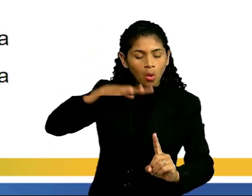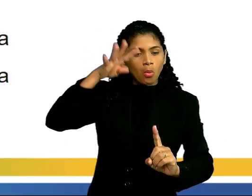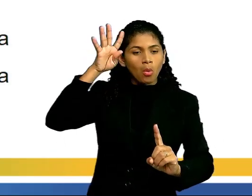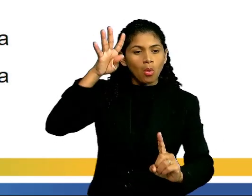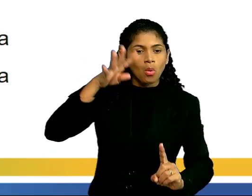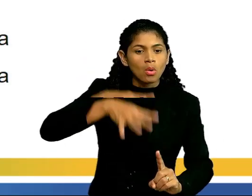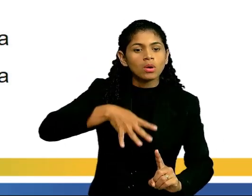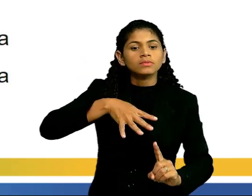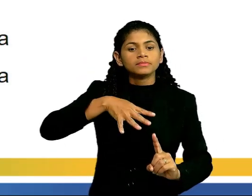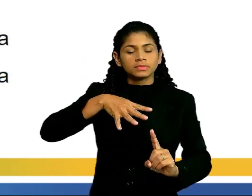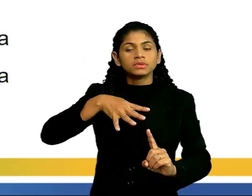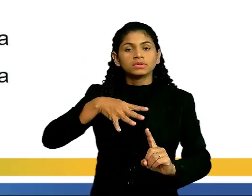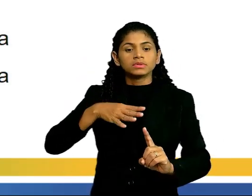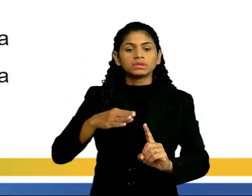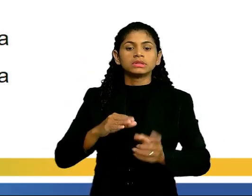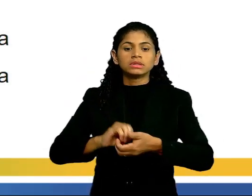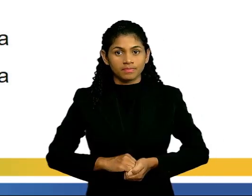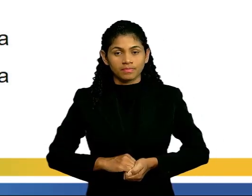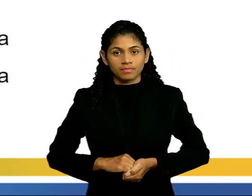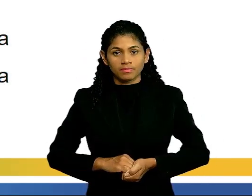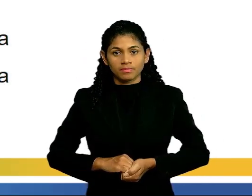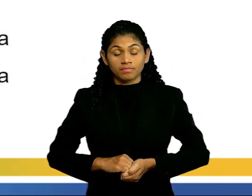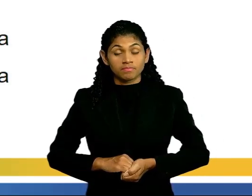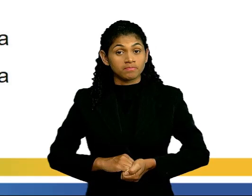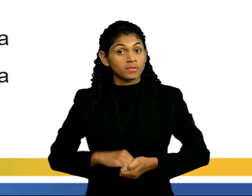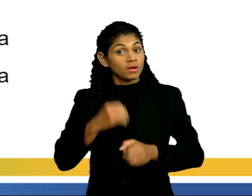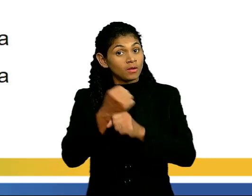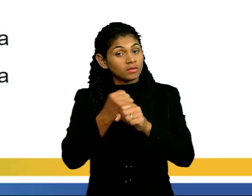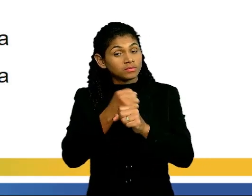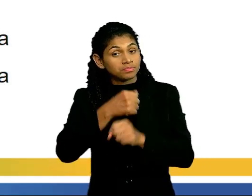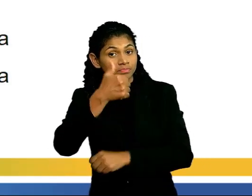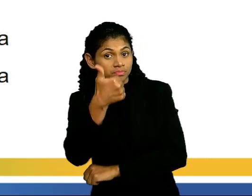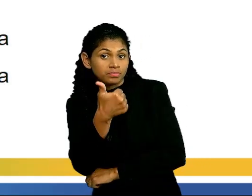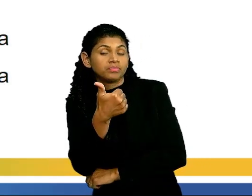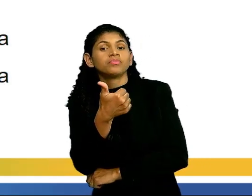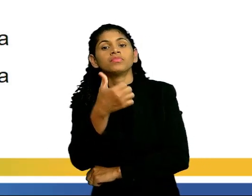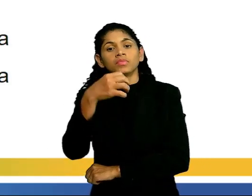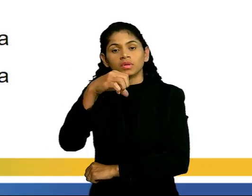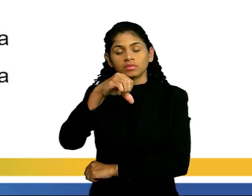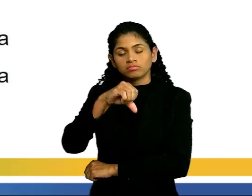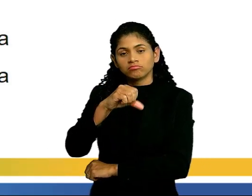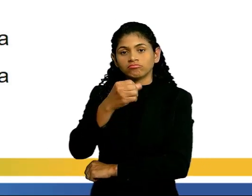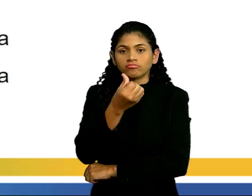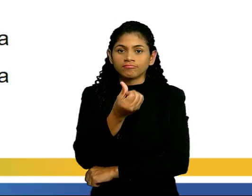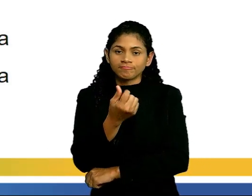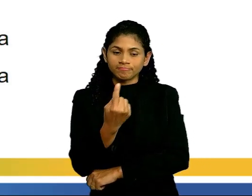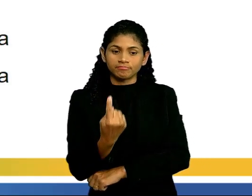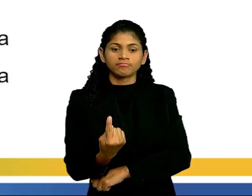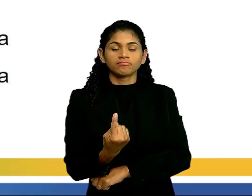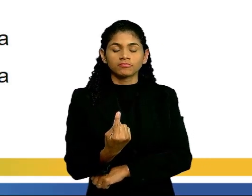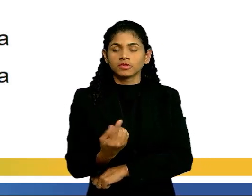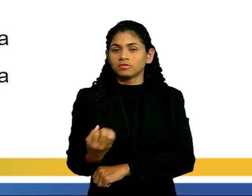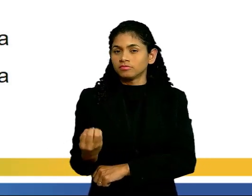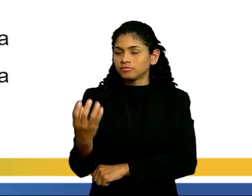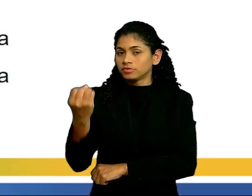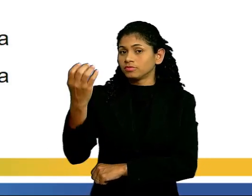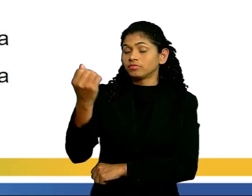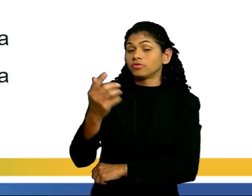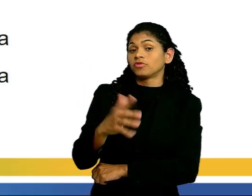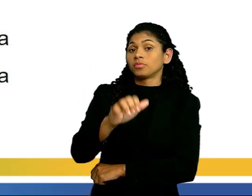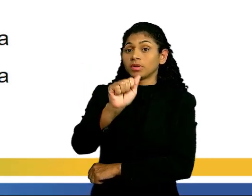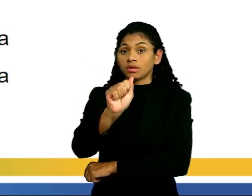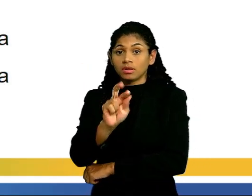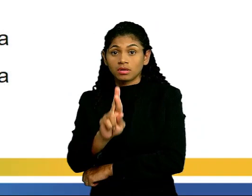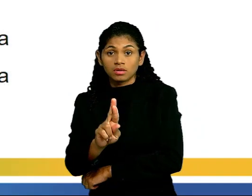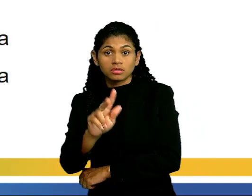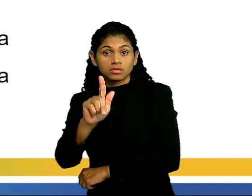Faculdade de Direito de São Paulo. Em 1961, a autora viajou para a Argentina, onde foi